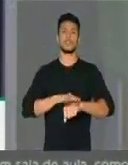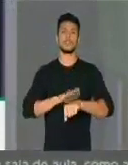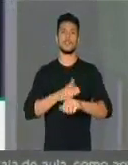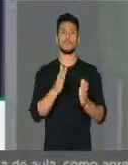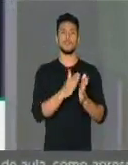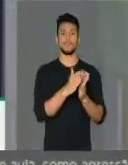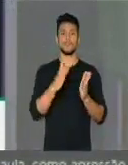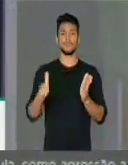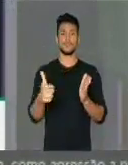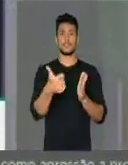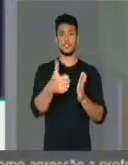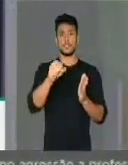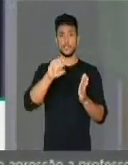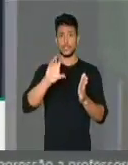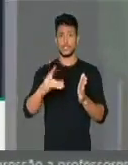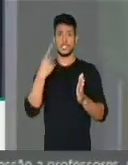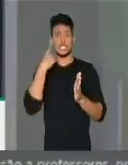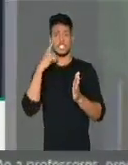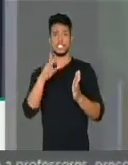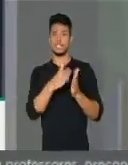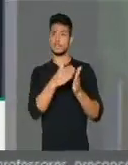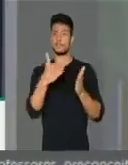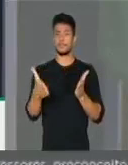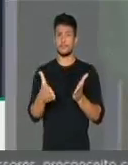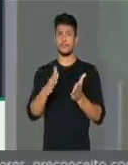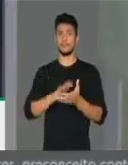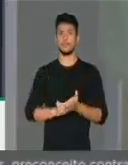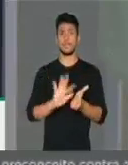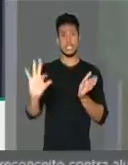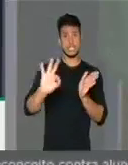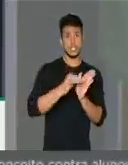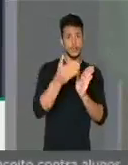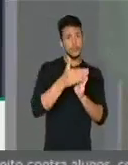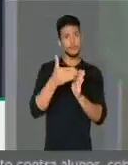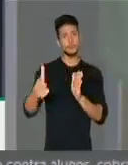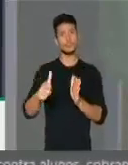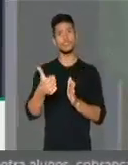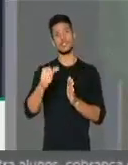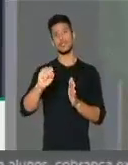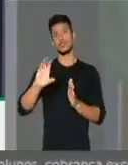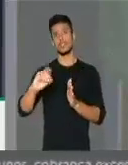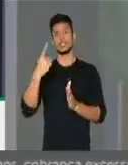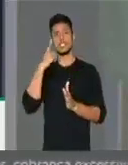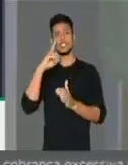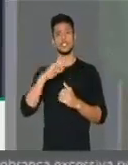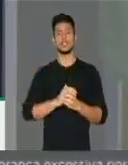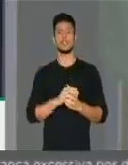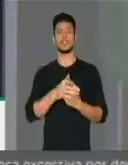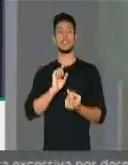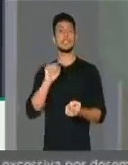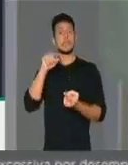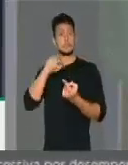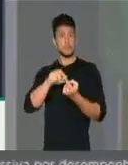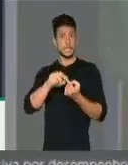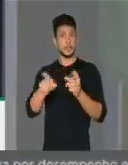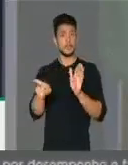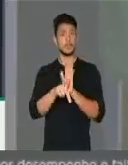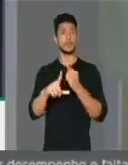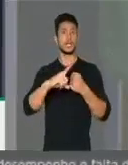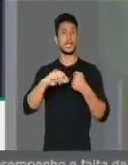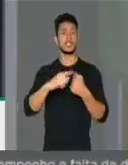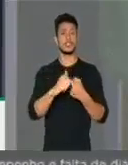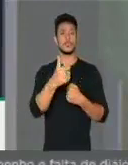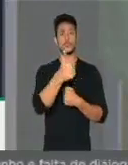180 dias contados a partir de sua sanção, e as metas a que se refere o artigo